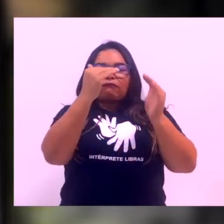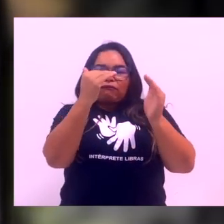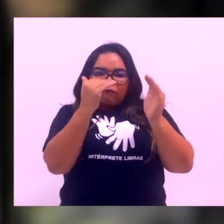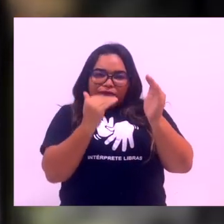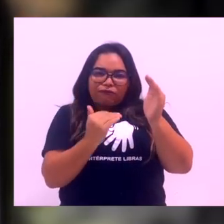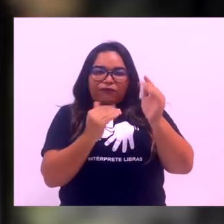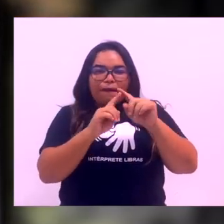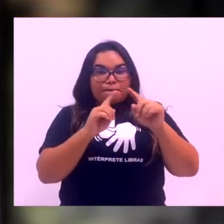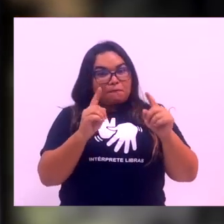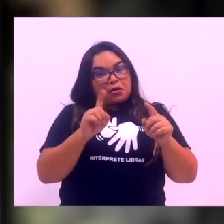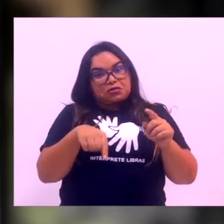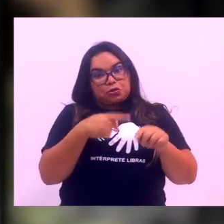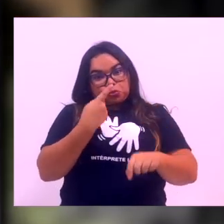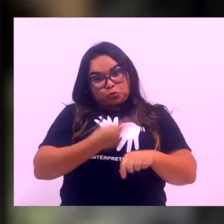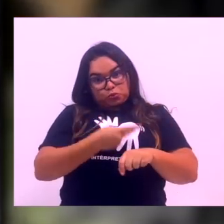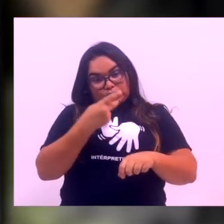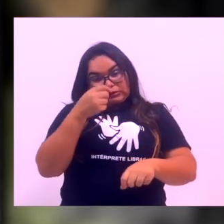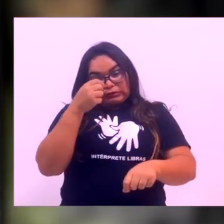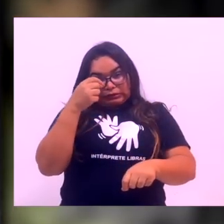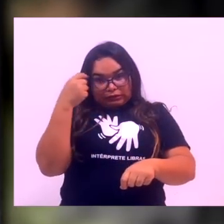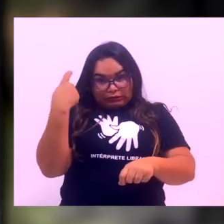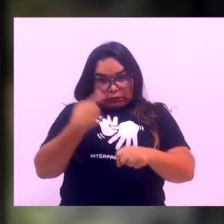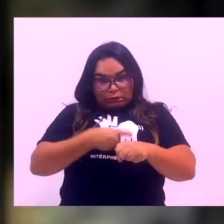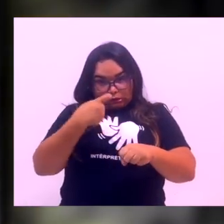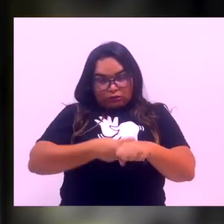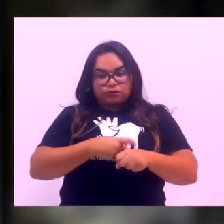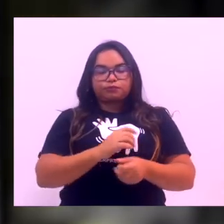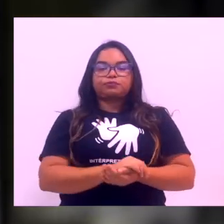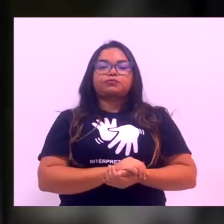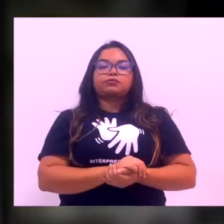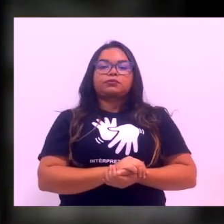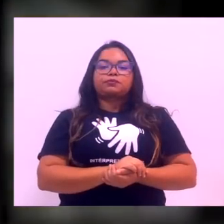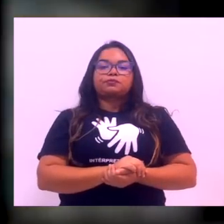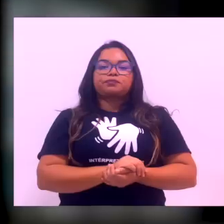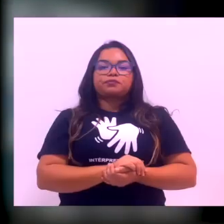torne mais brutal e menos refinada.